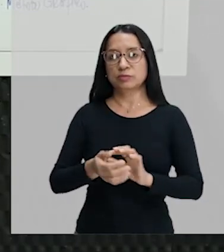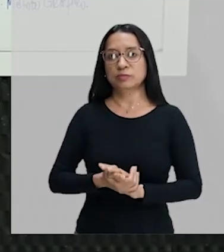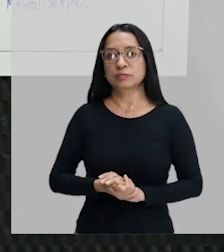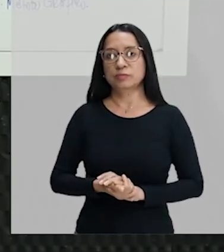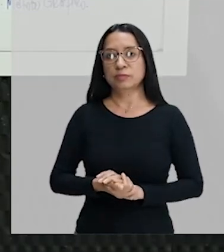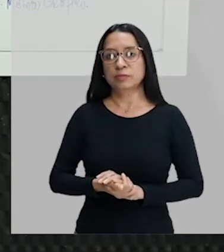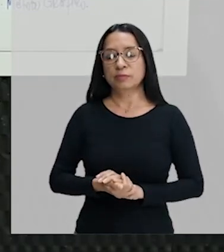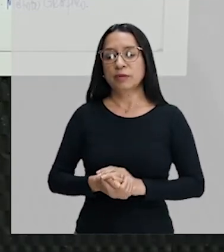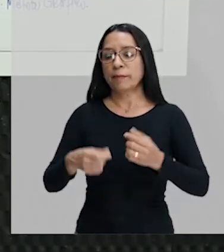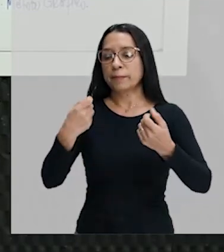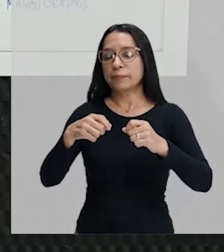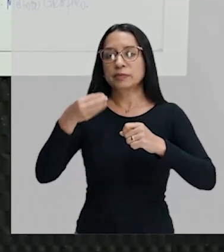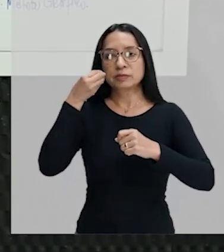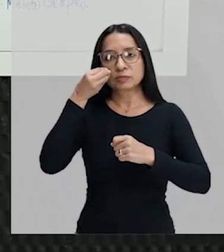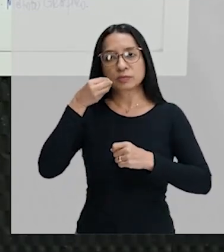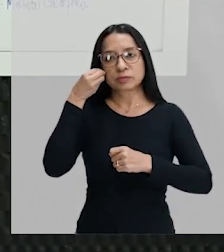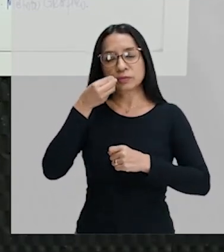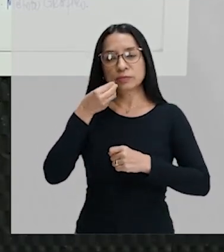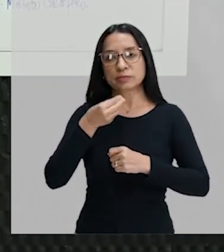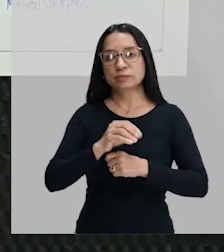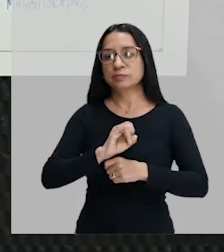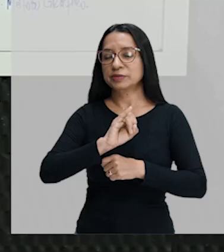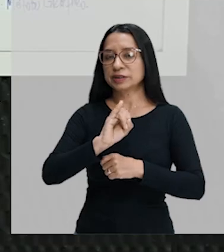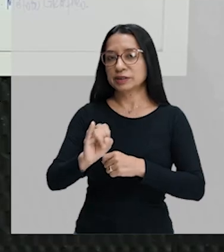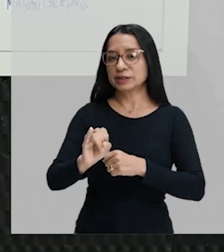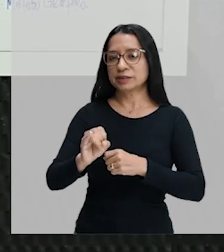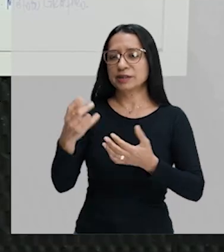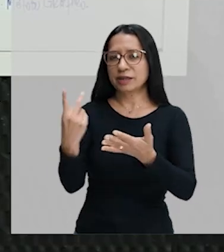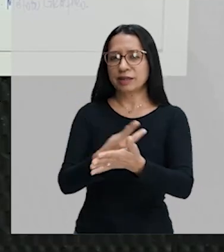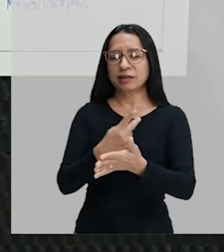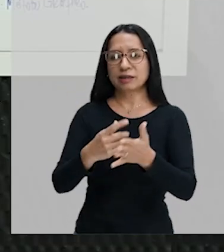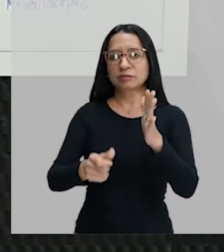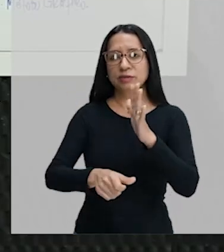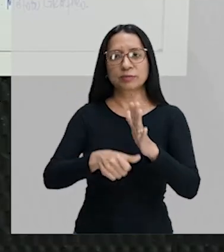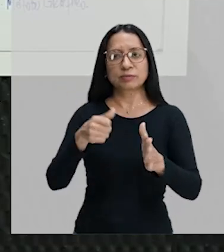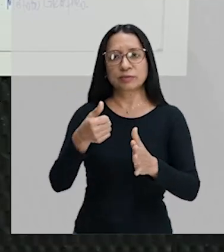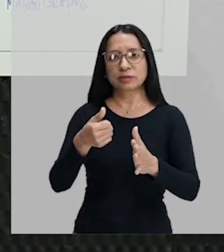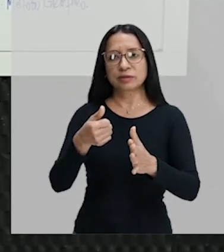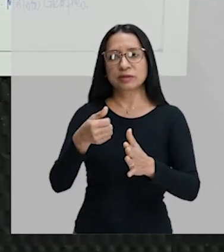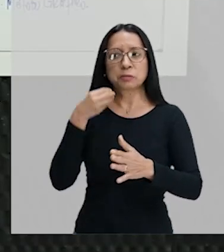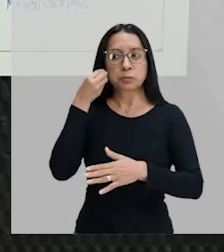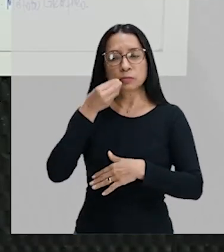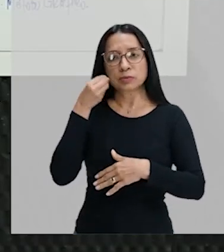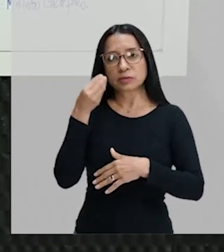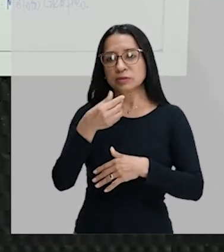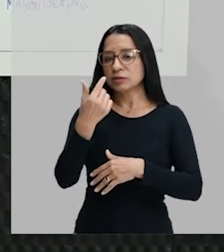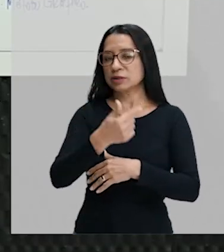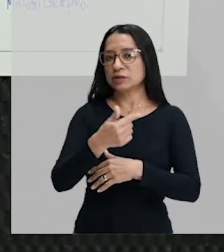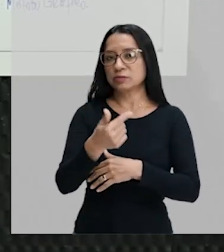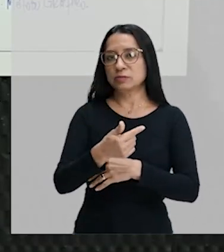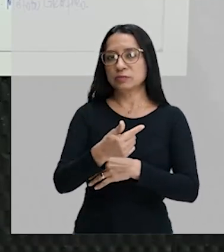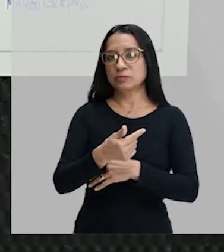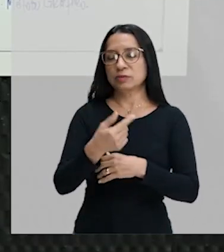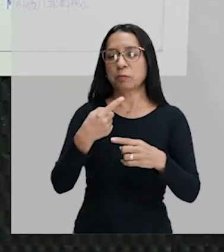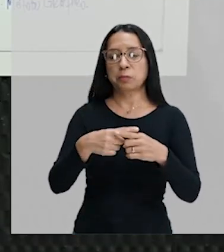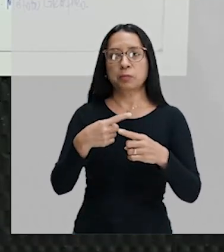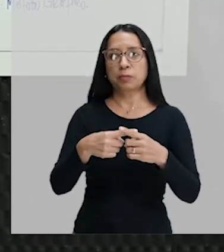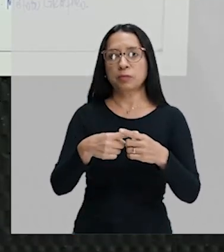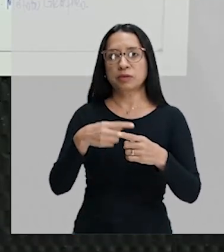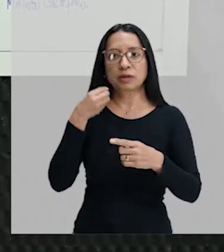aqui. Se não desse certo na primeira, eu nem testaria a segunda. Porque já não deu certo na